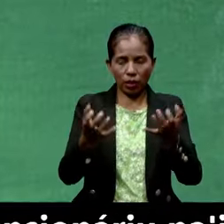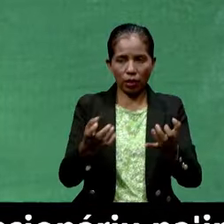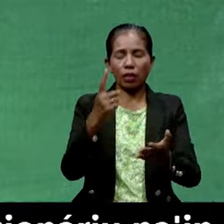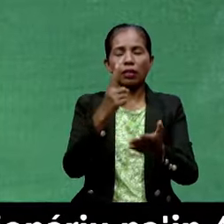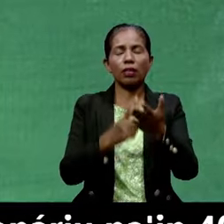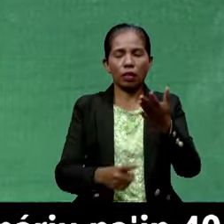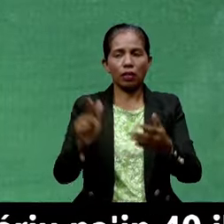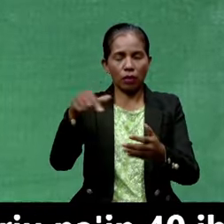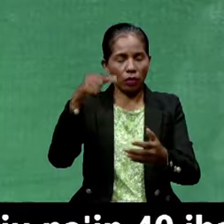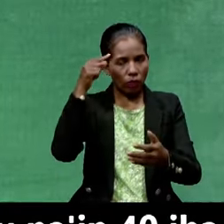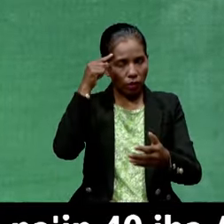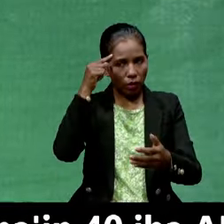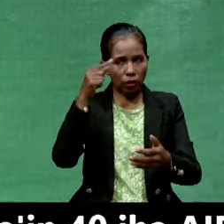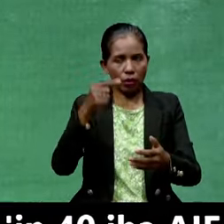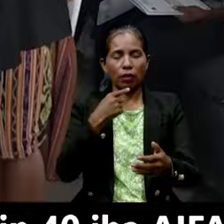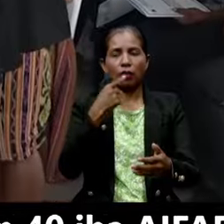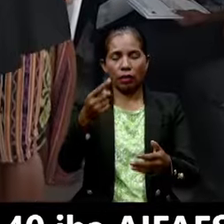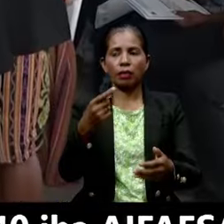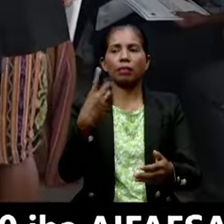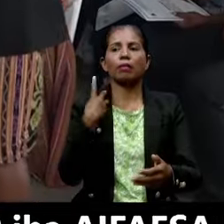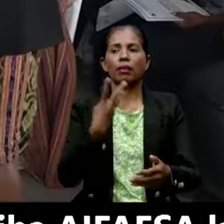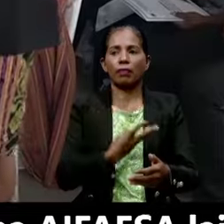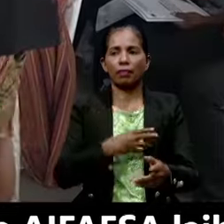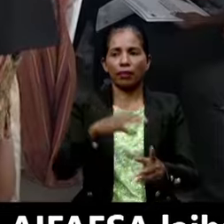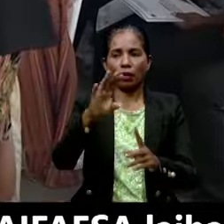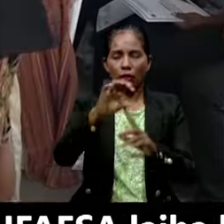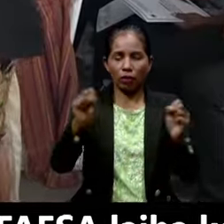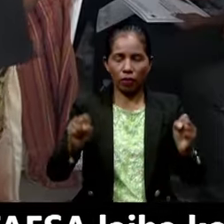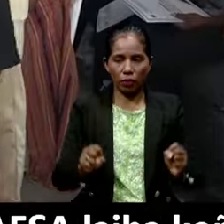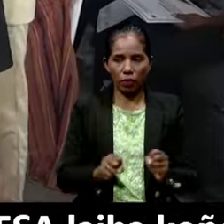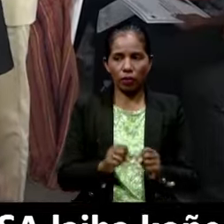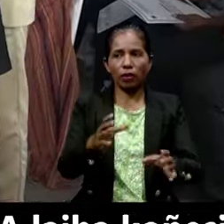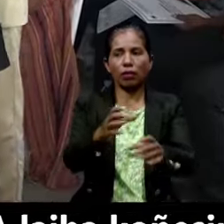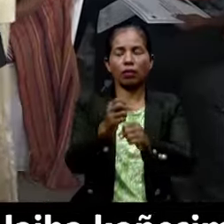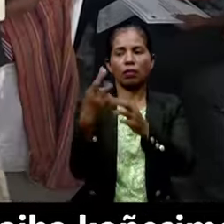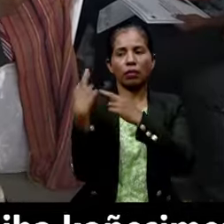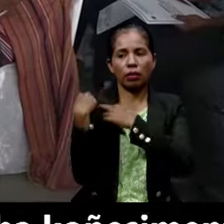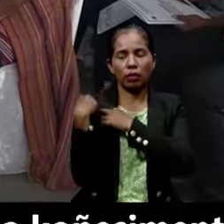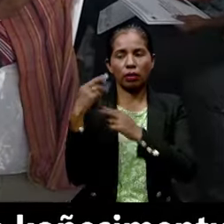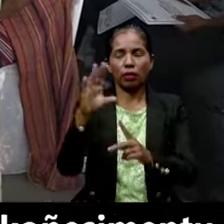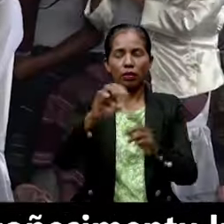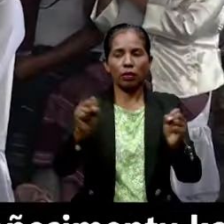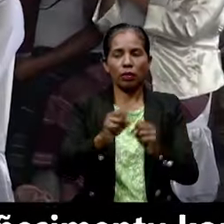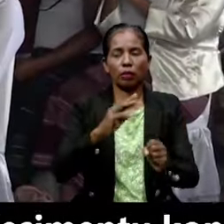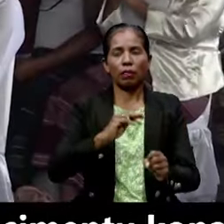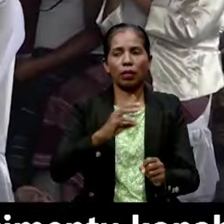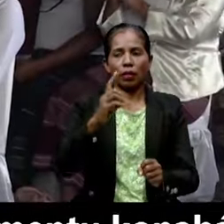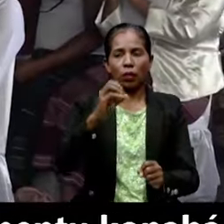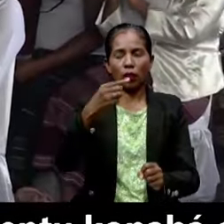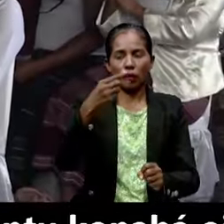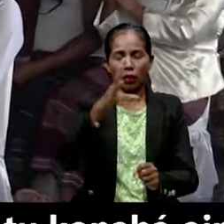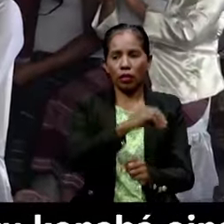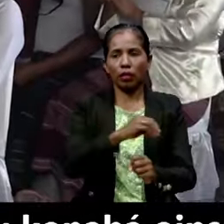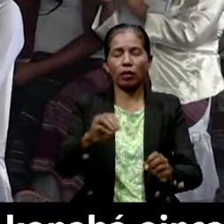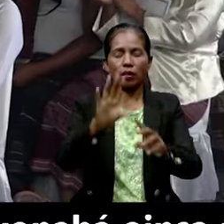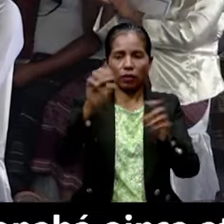governo orienta. Se fisuku hirak na besimo posimak, se fisuku madohi, se fisuku manlewana,